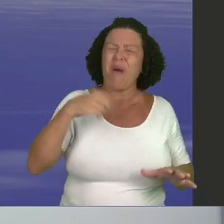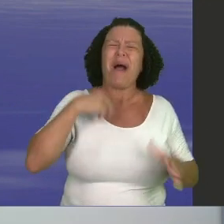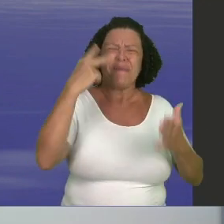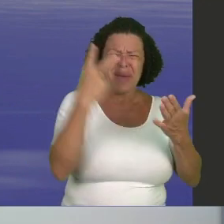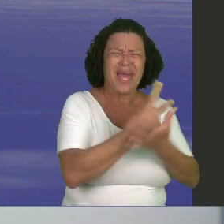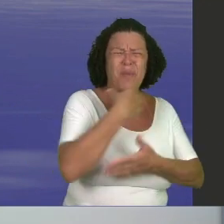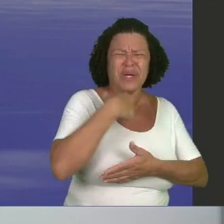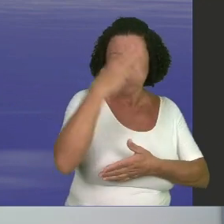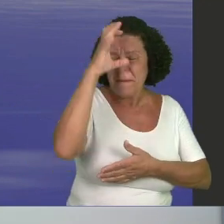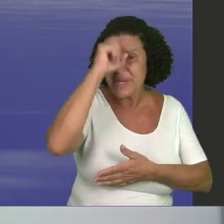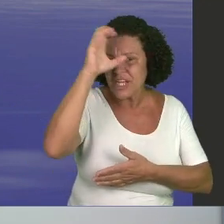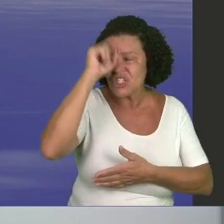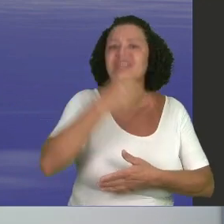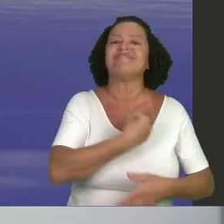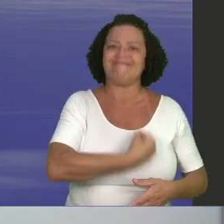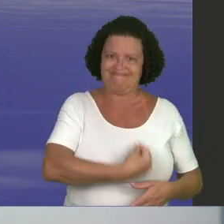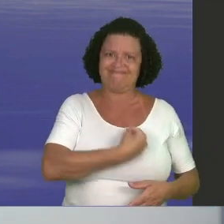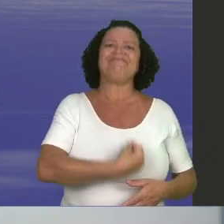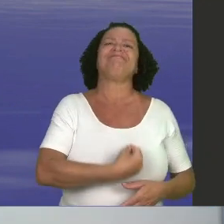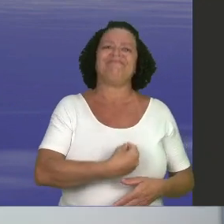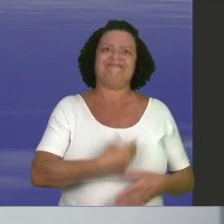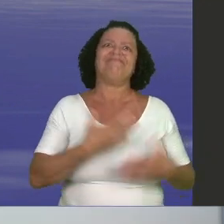aprendendo a lição da vida.